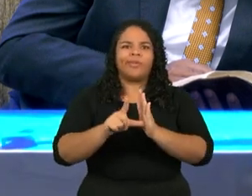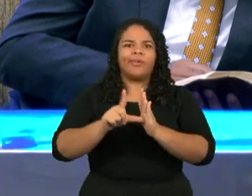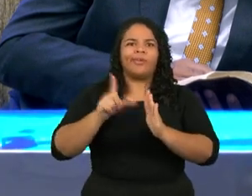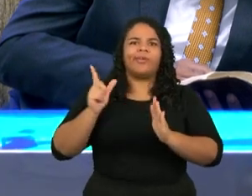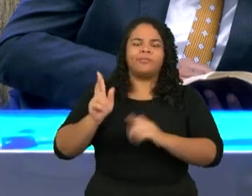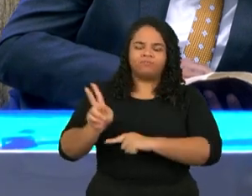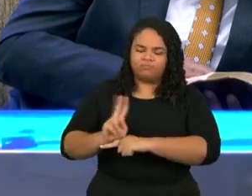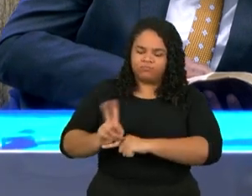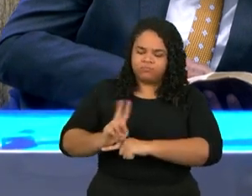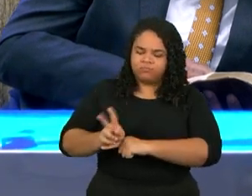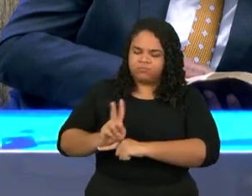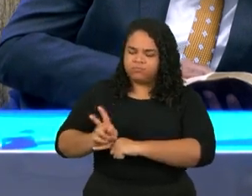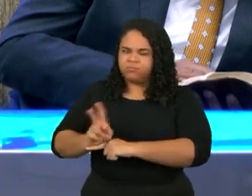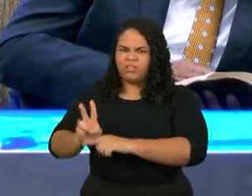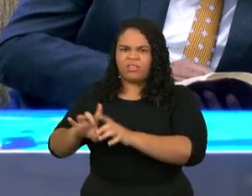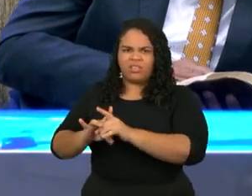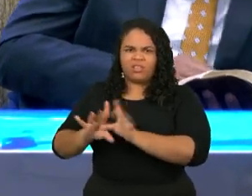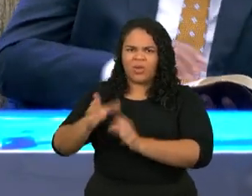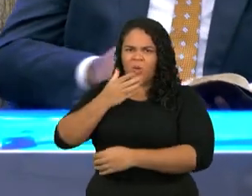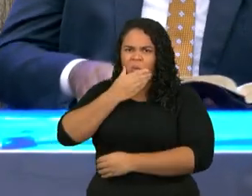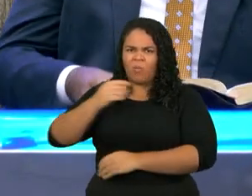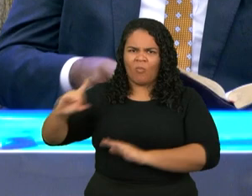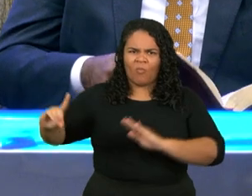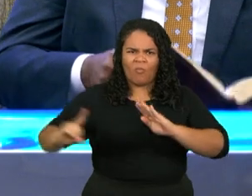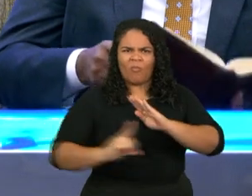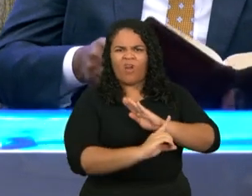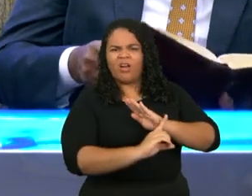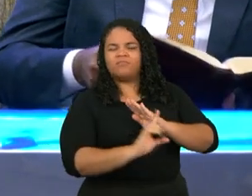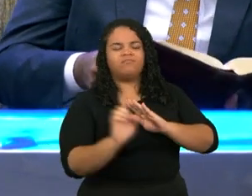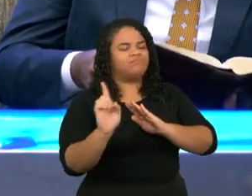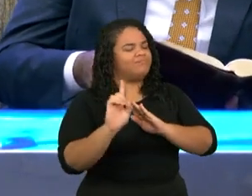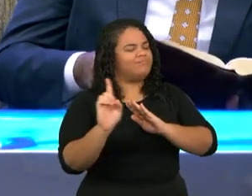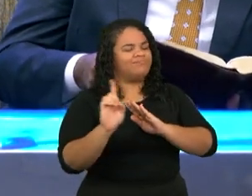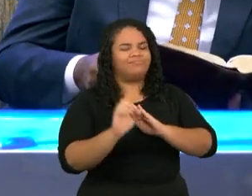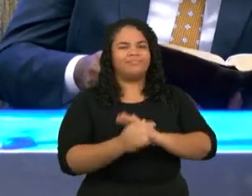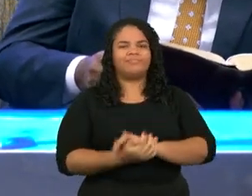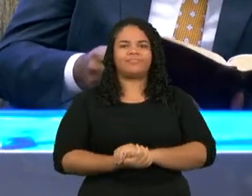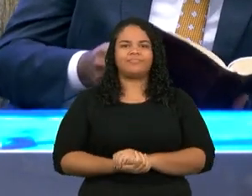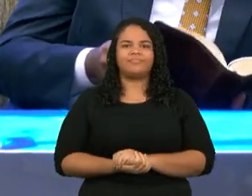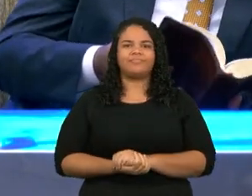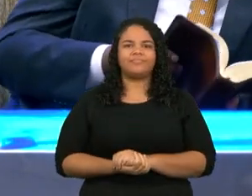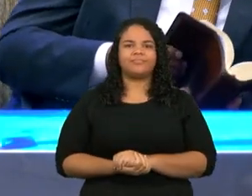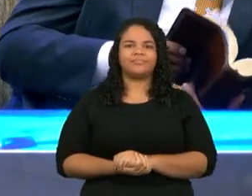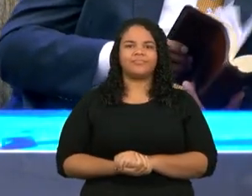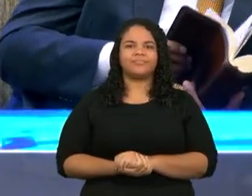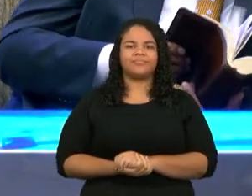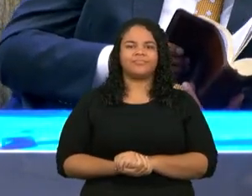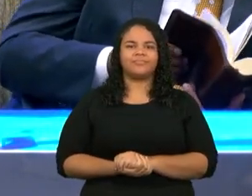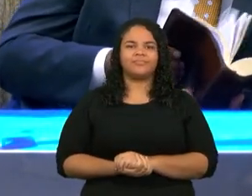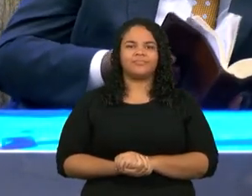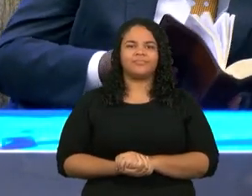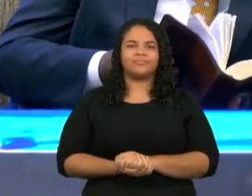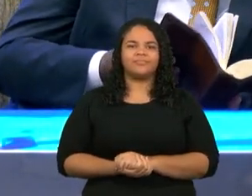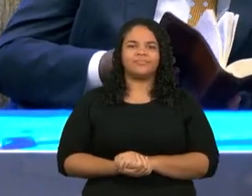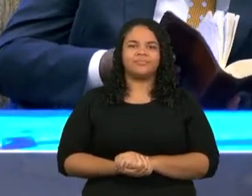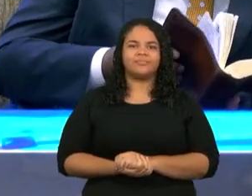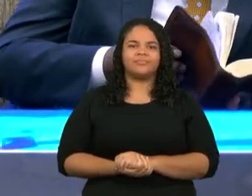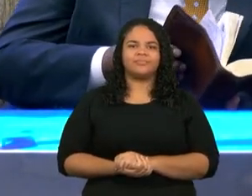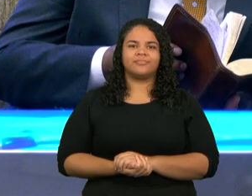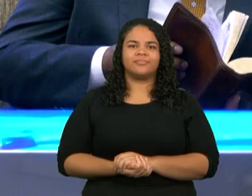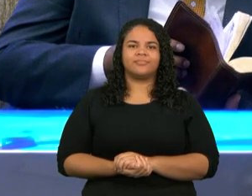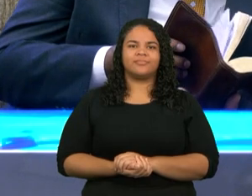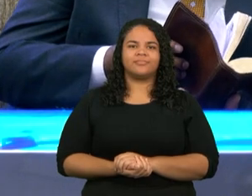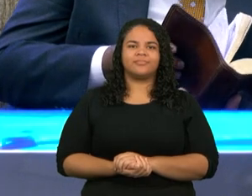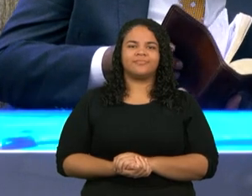casa Amém meus irmãos meus amados irmãos Essas são palavras